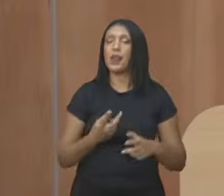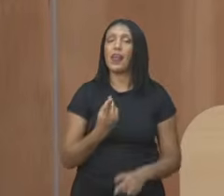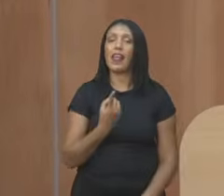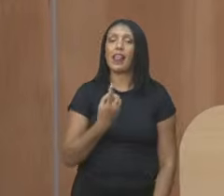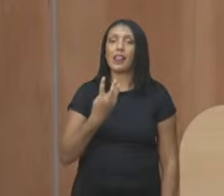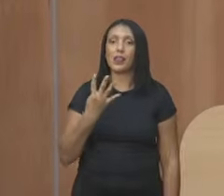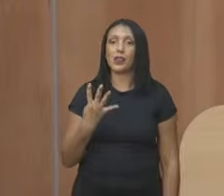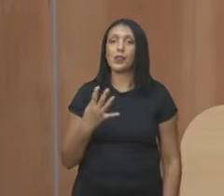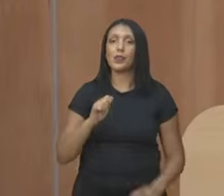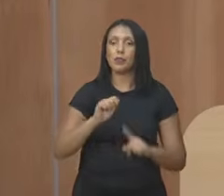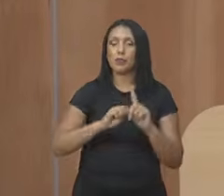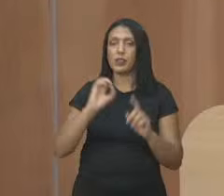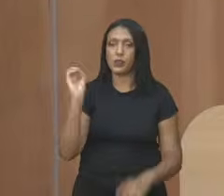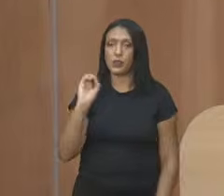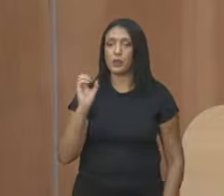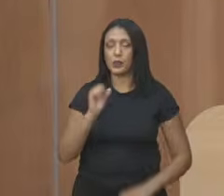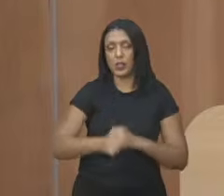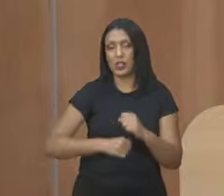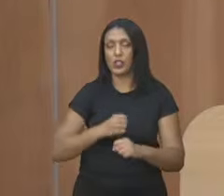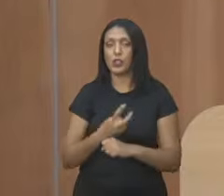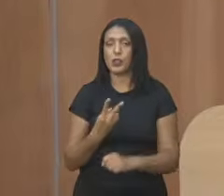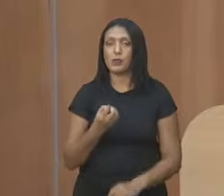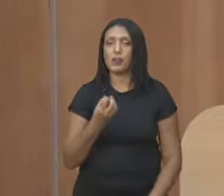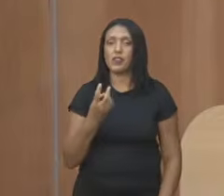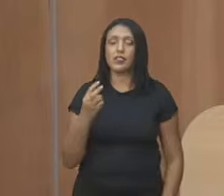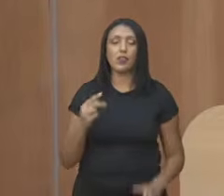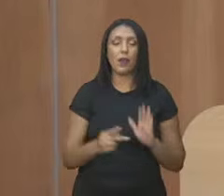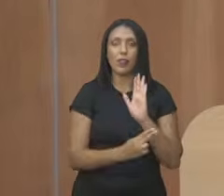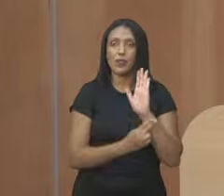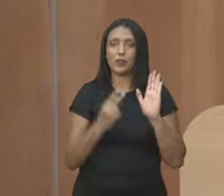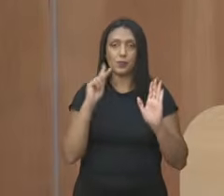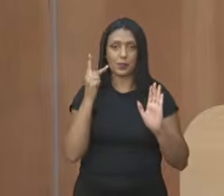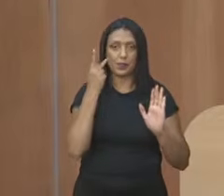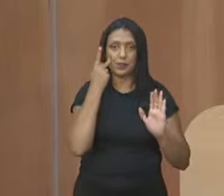de 2025. Assinado o vereador Paulinho dos Condutores.